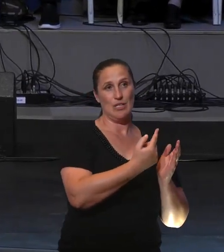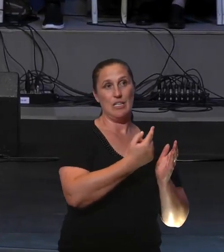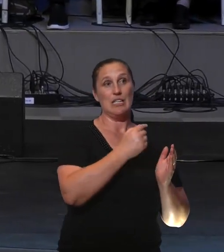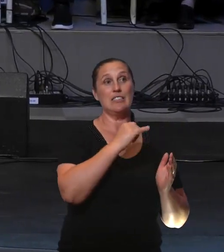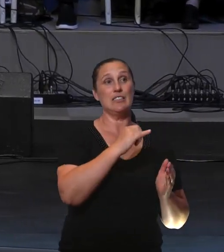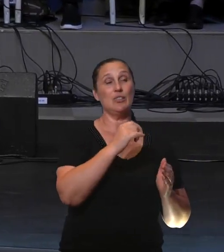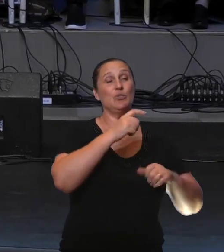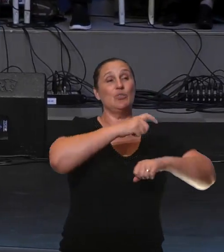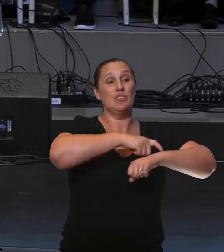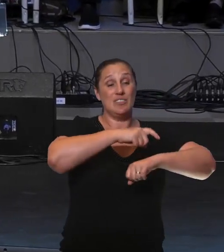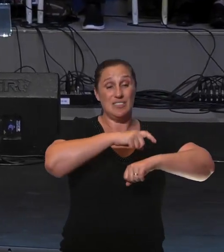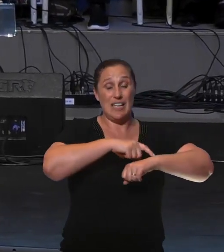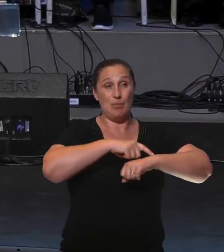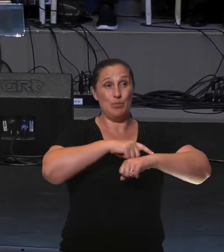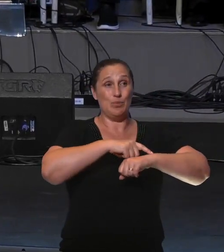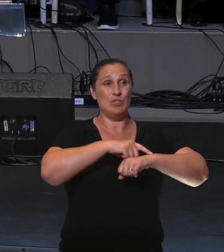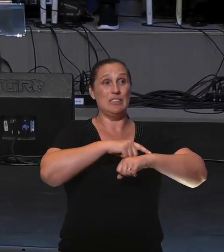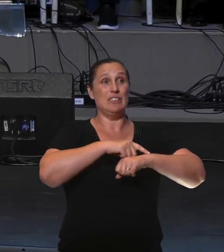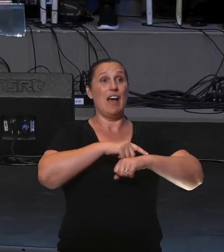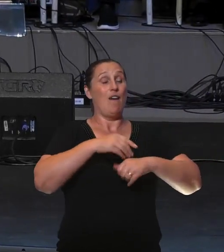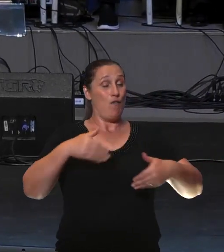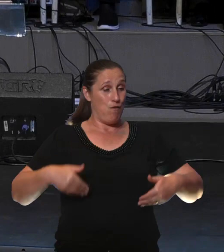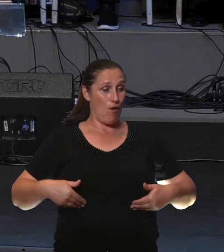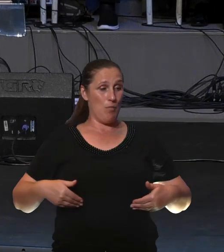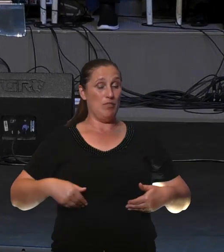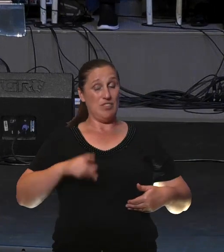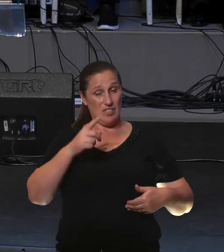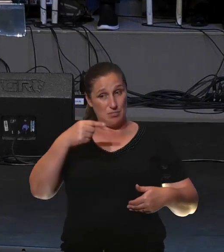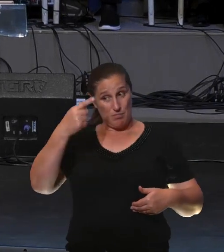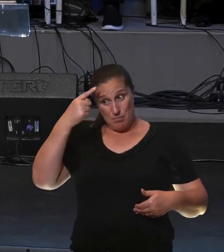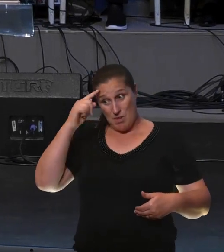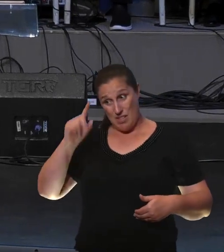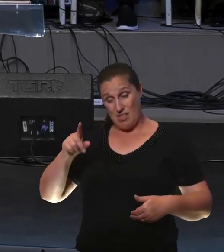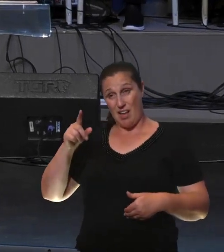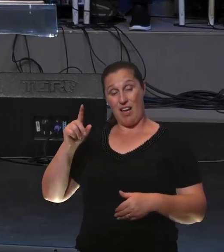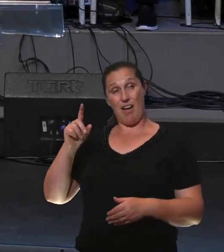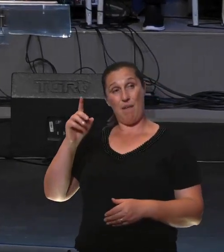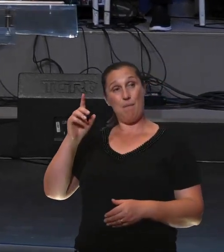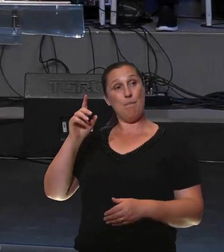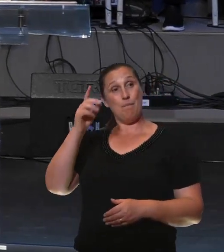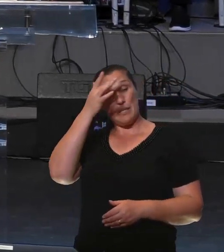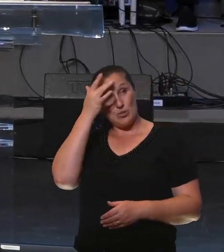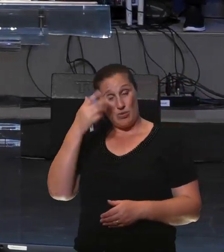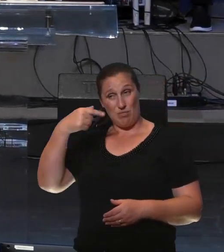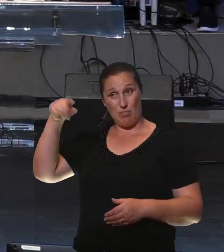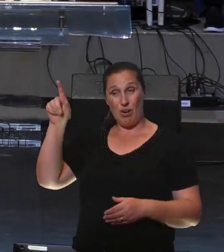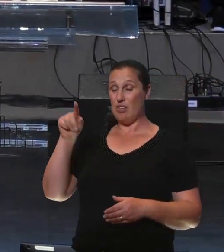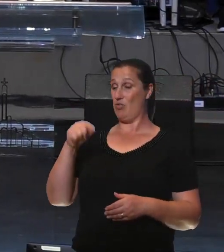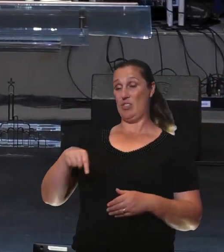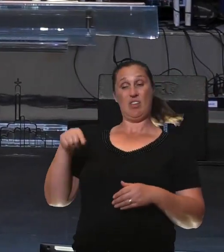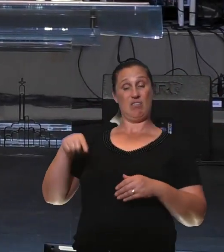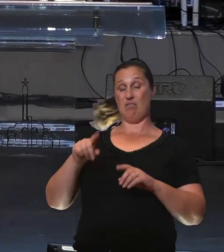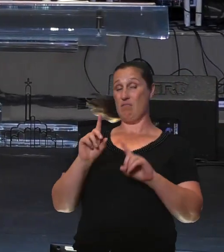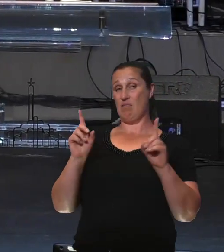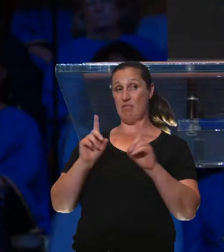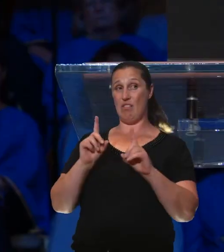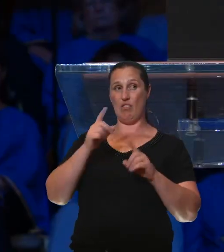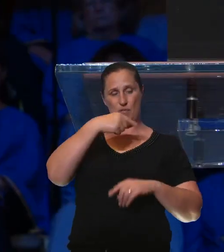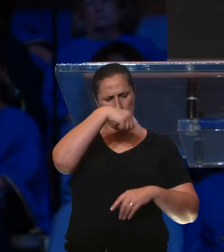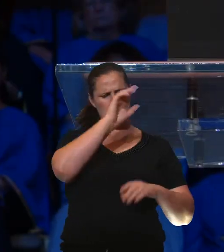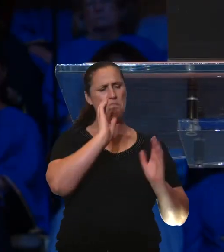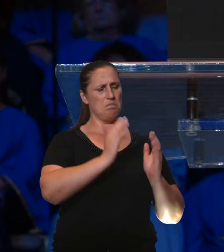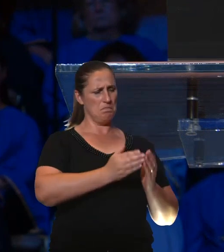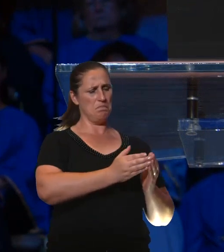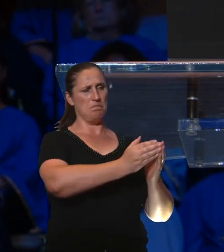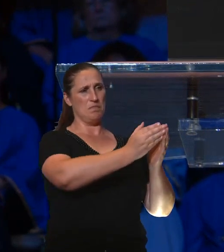da escassez vocês quiseram despedir a multidão, agora que eu multipliquei os pães e peixes, vocês não vão ficar aqui também não. Vocês já comeram,